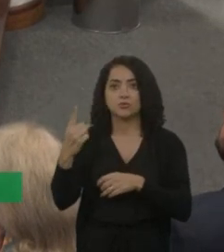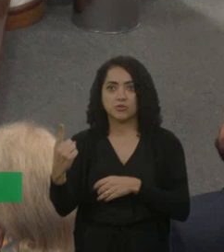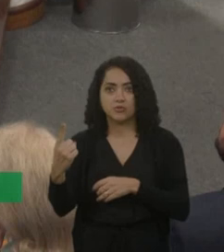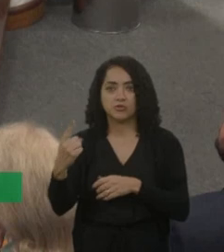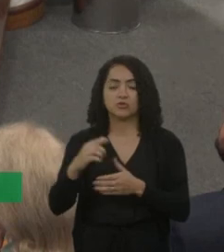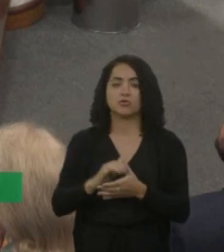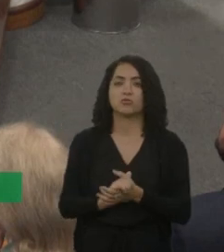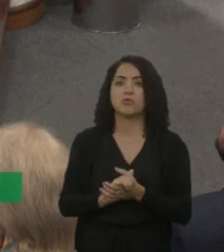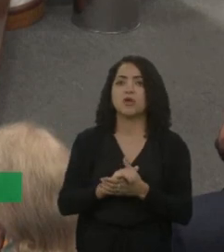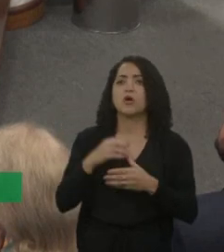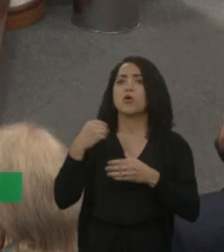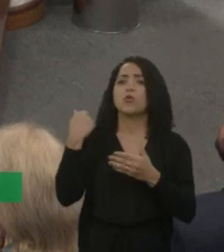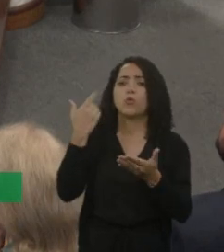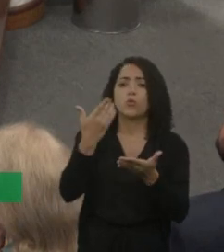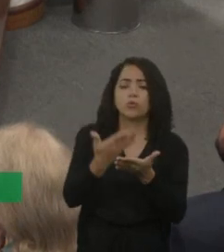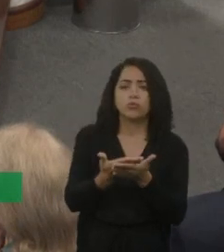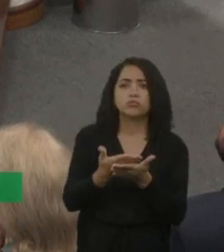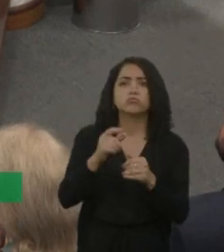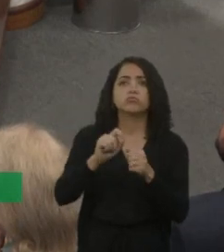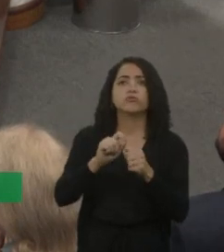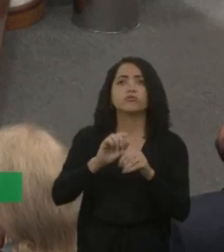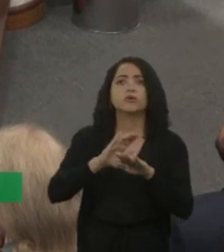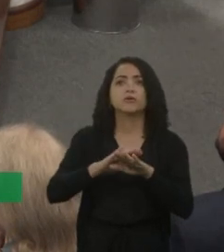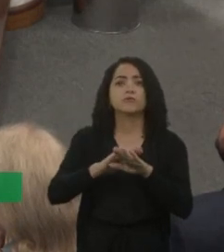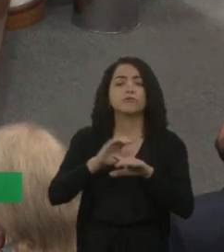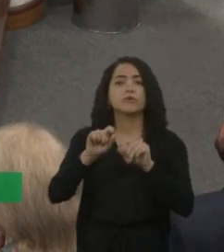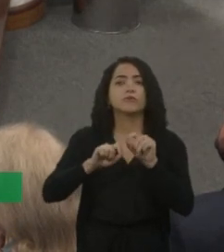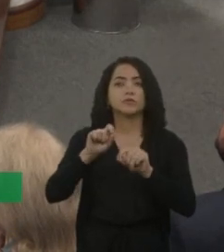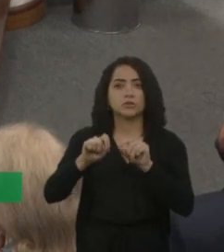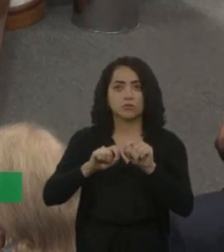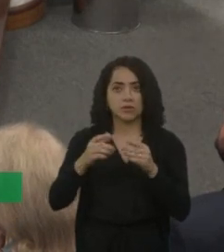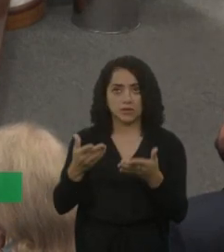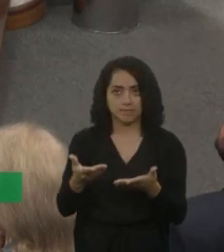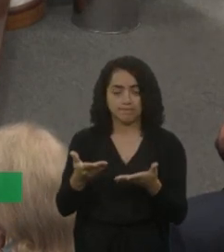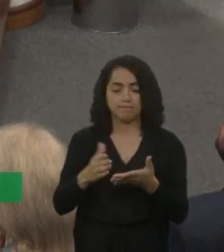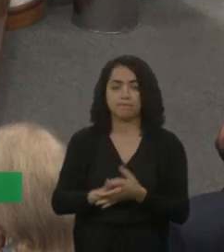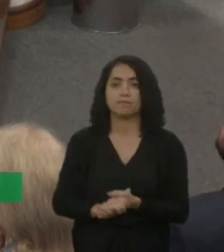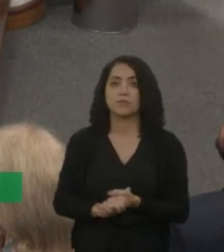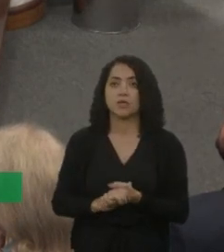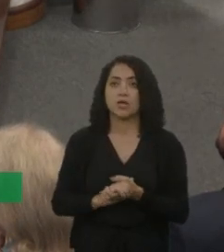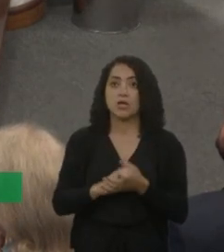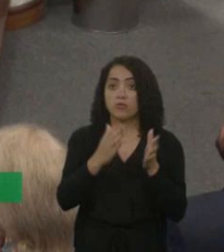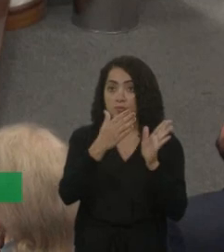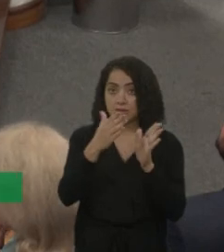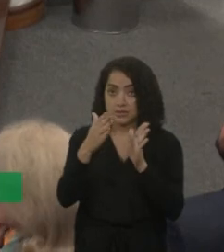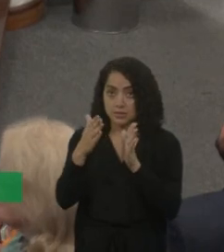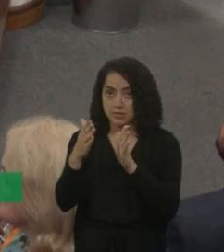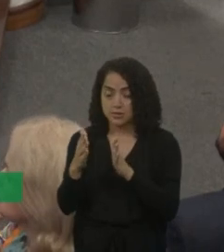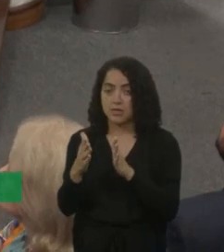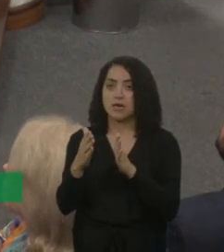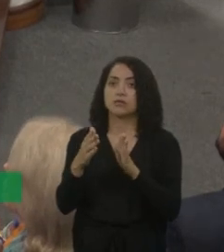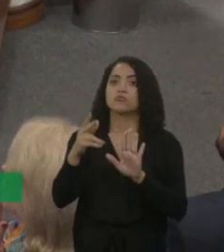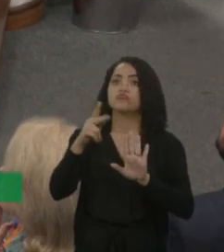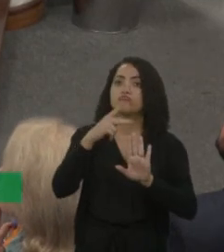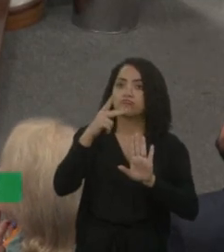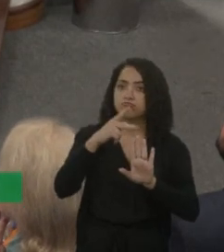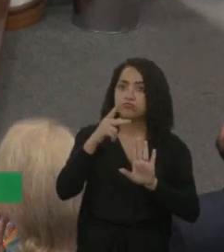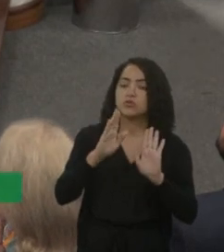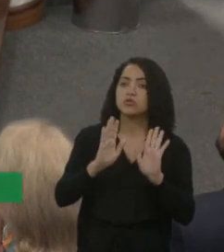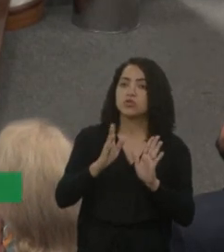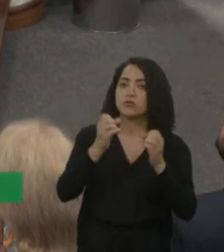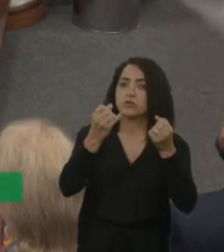Estado vem fazendo desde então, né? Eu vou passar só esses dados que falam da portaria, já foi falada